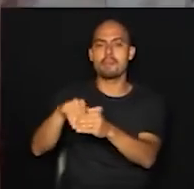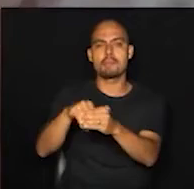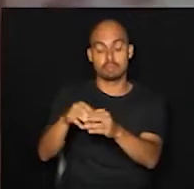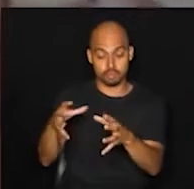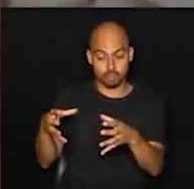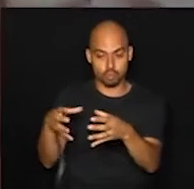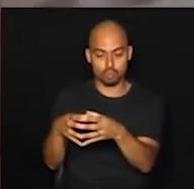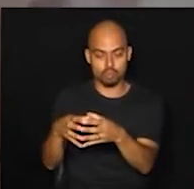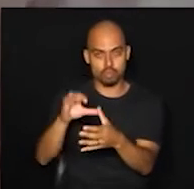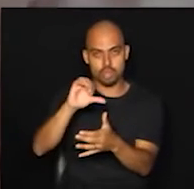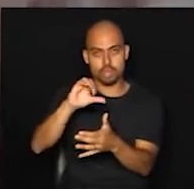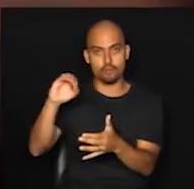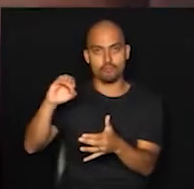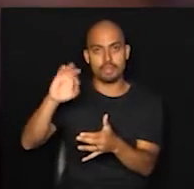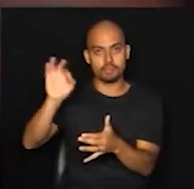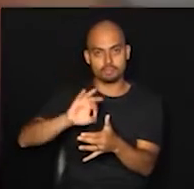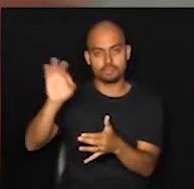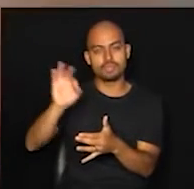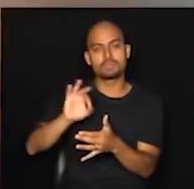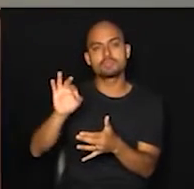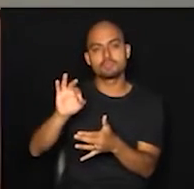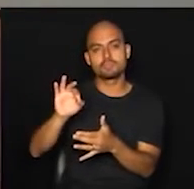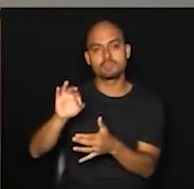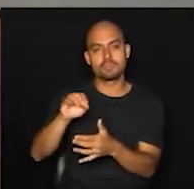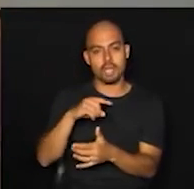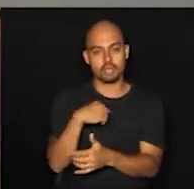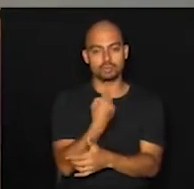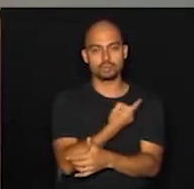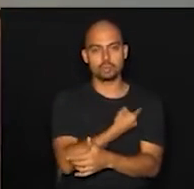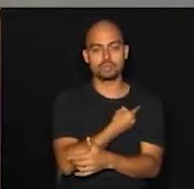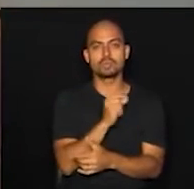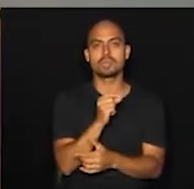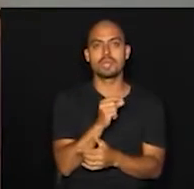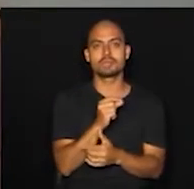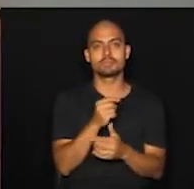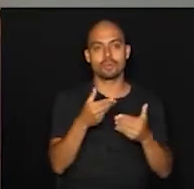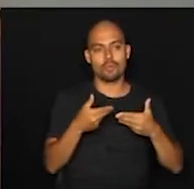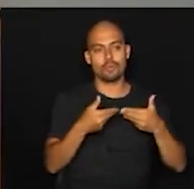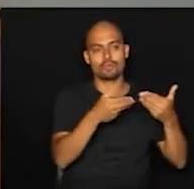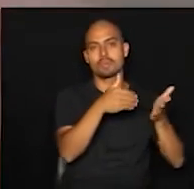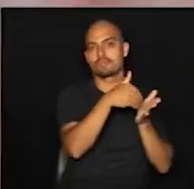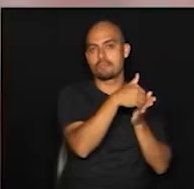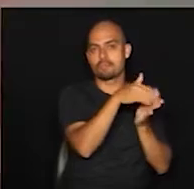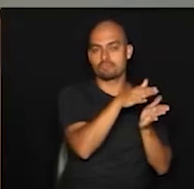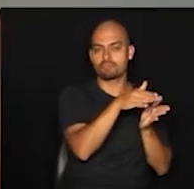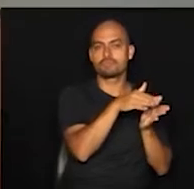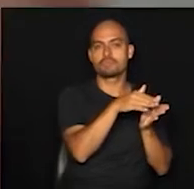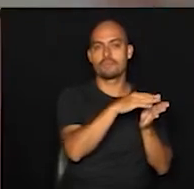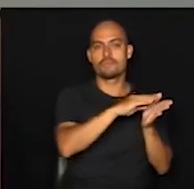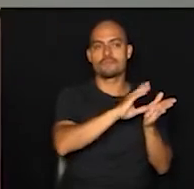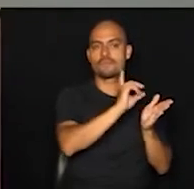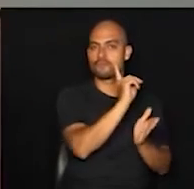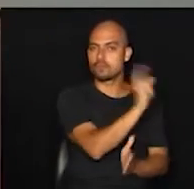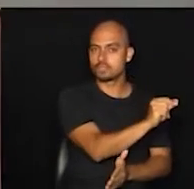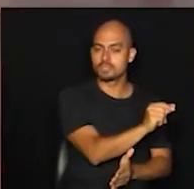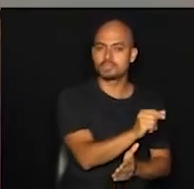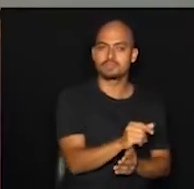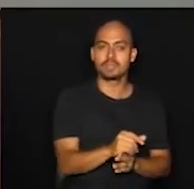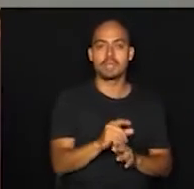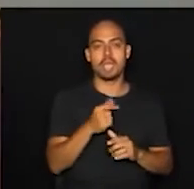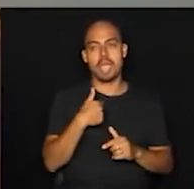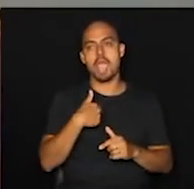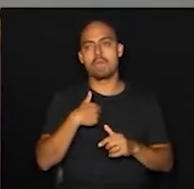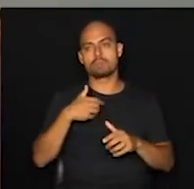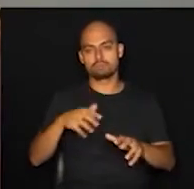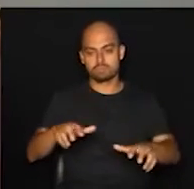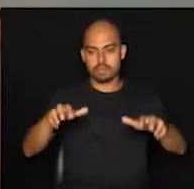assim, 90%, né? Sim. E aí nós vamos ser convidados a nos retirar. Mas aí eles pensavam, eles vão deixar de reinar, mas vão